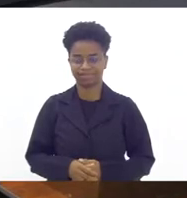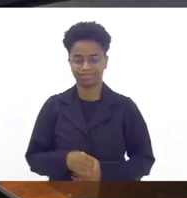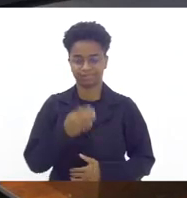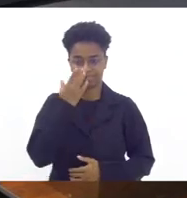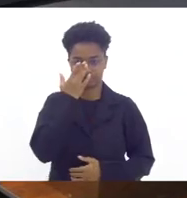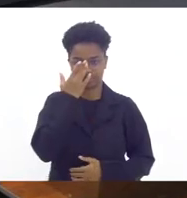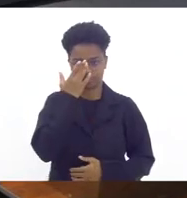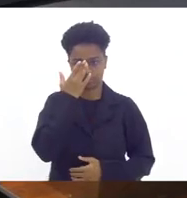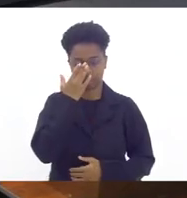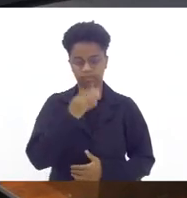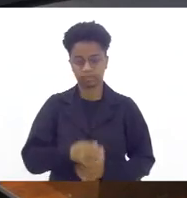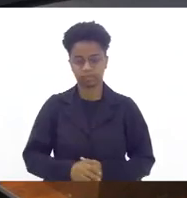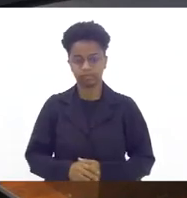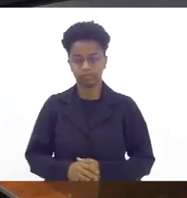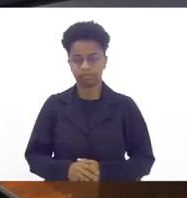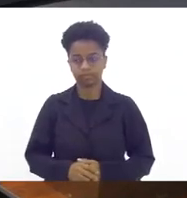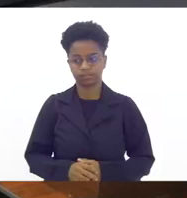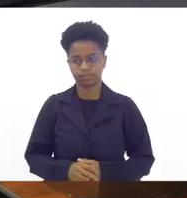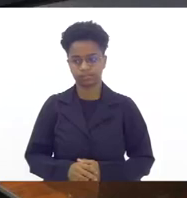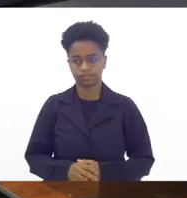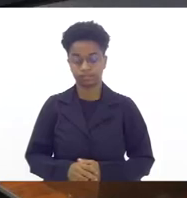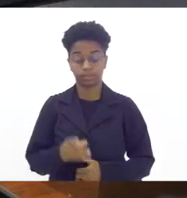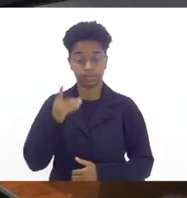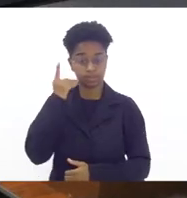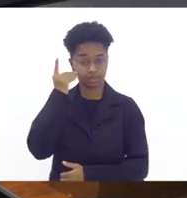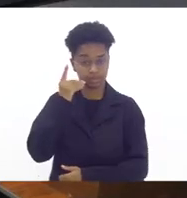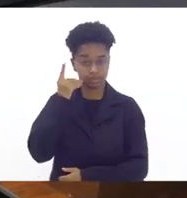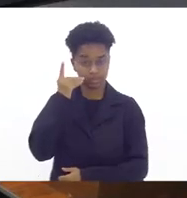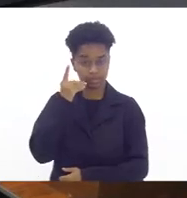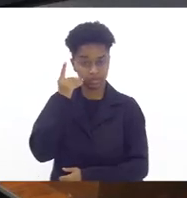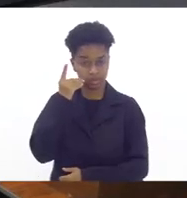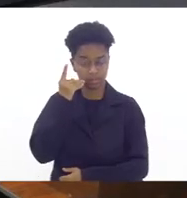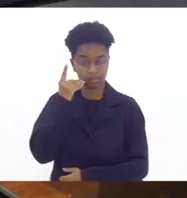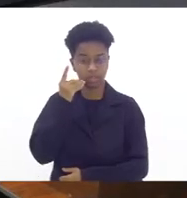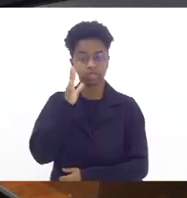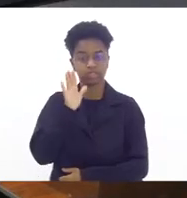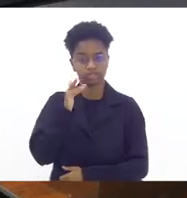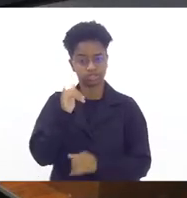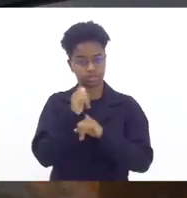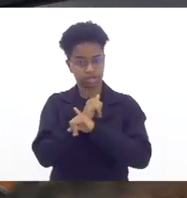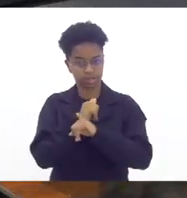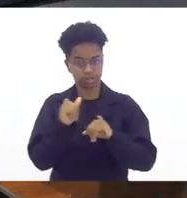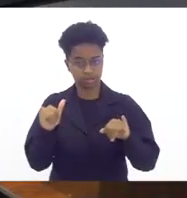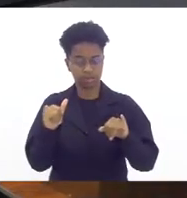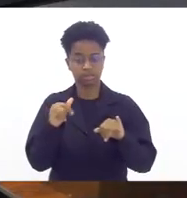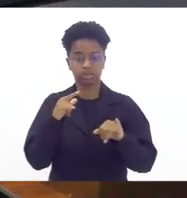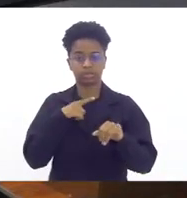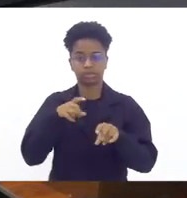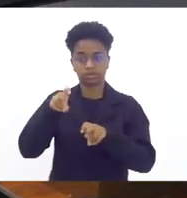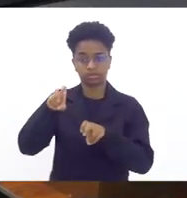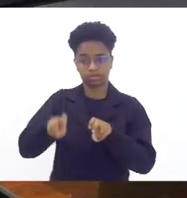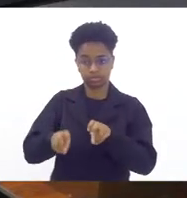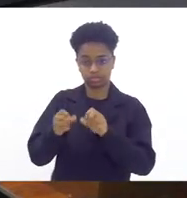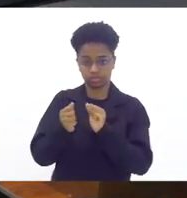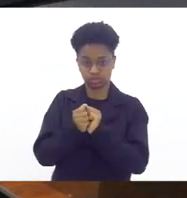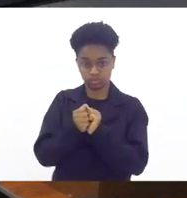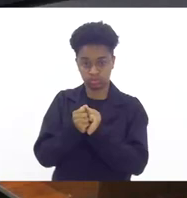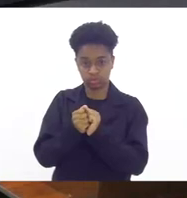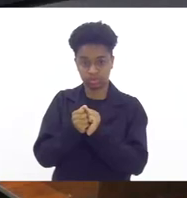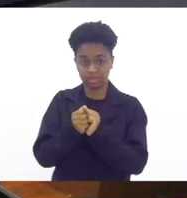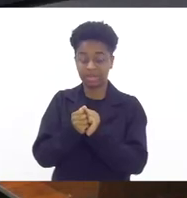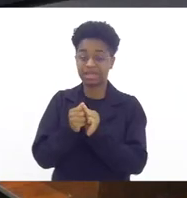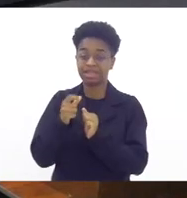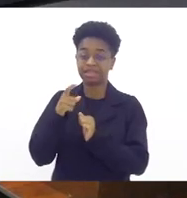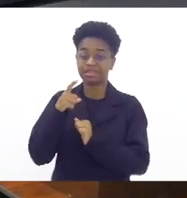O nosso deputado que já foi anunciado, estava conosco da mesa, ele tem uma